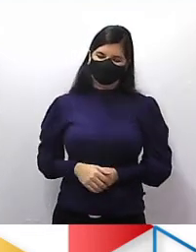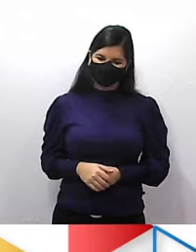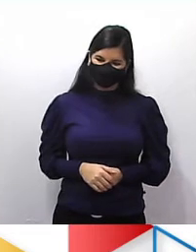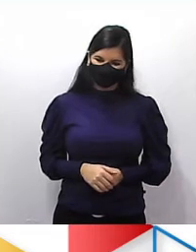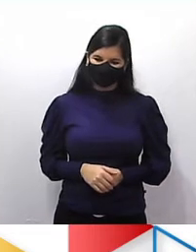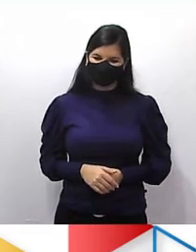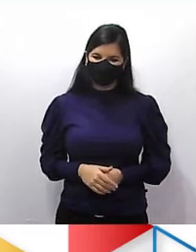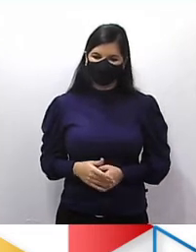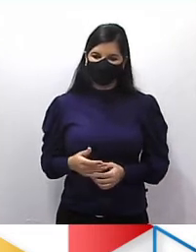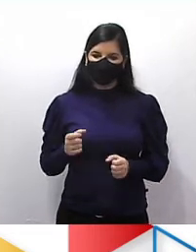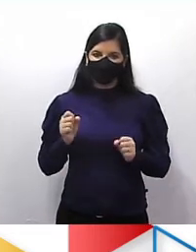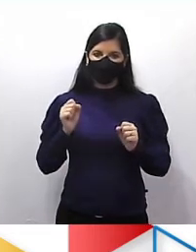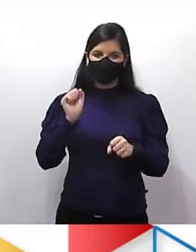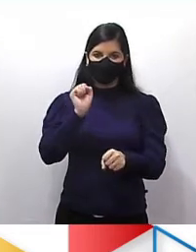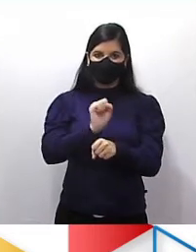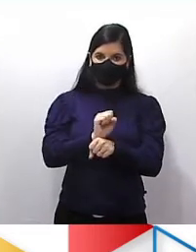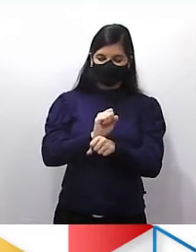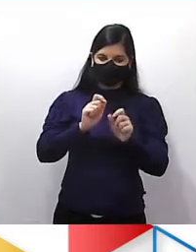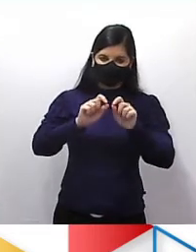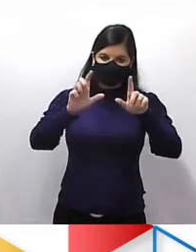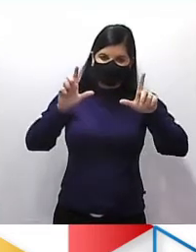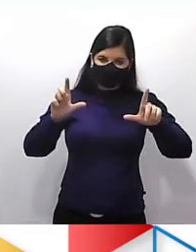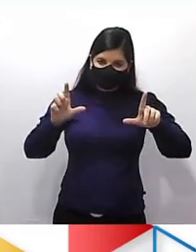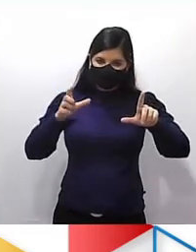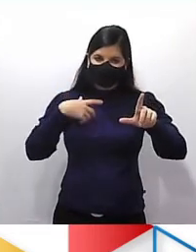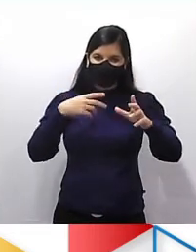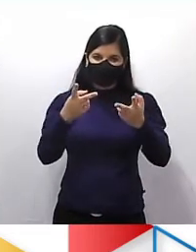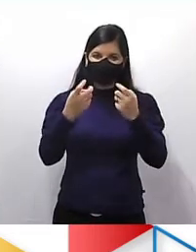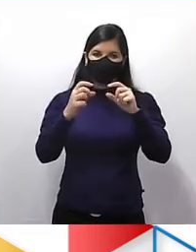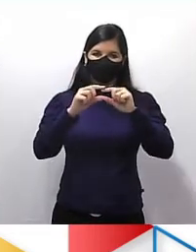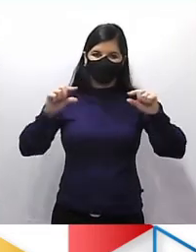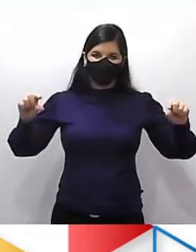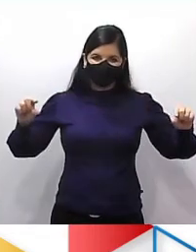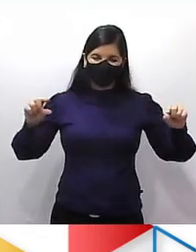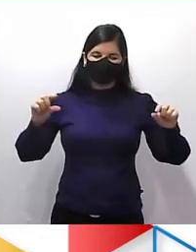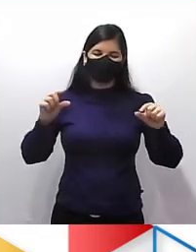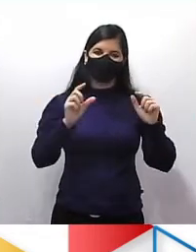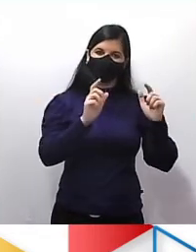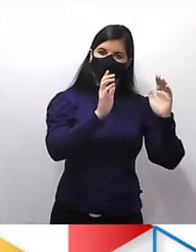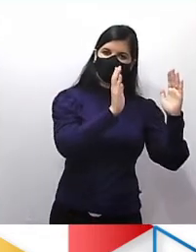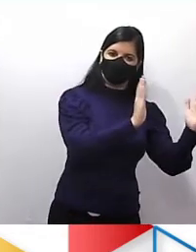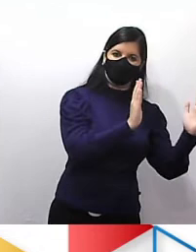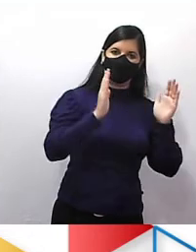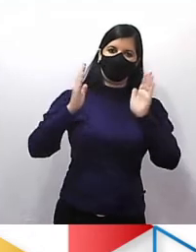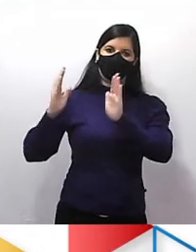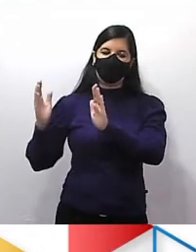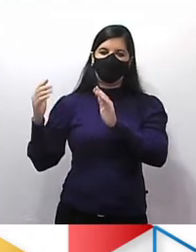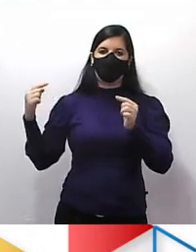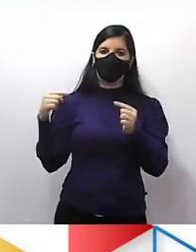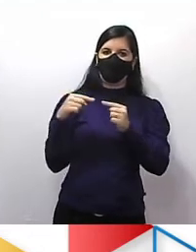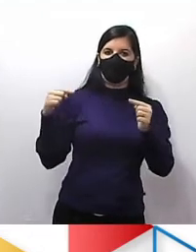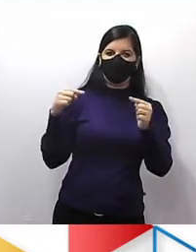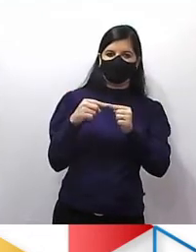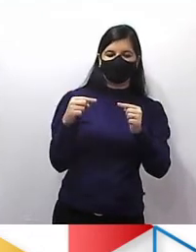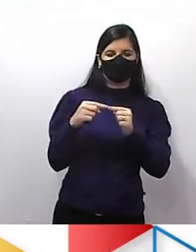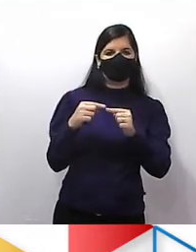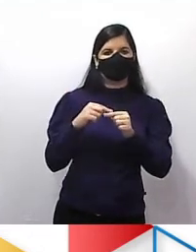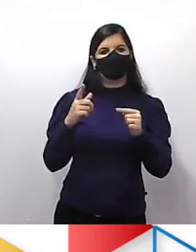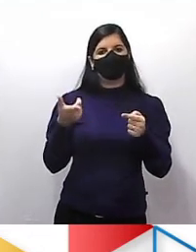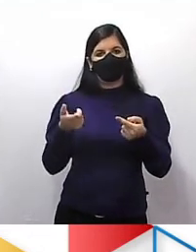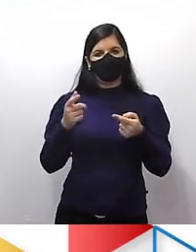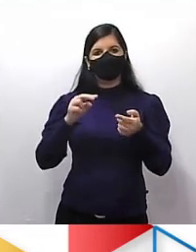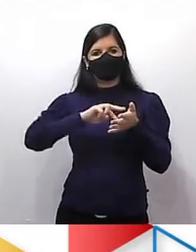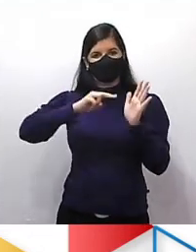pode apertar pausa aí ou ver quais são as frases do outro lado que combinam, né? Direita e esquerda, em uma questão